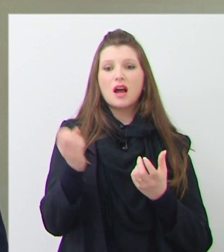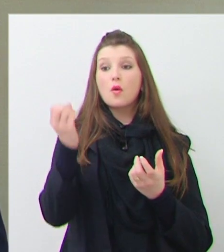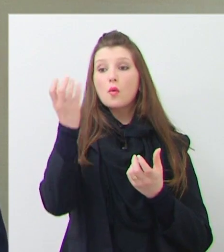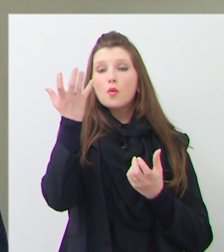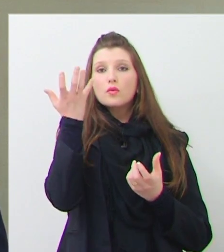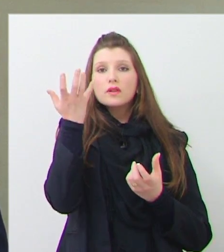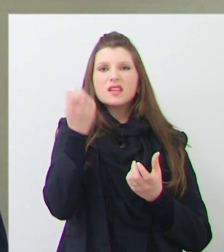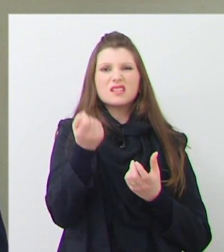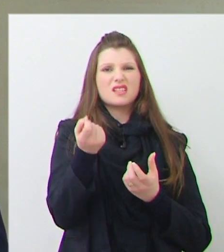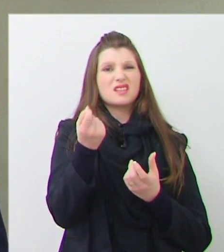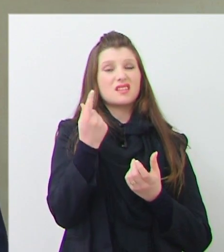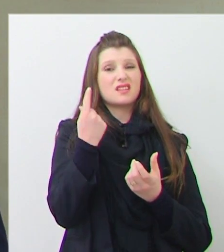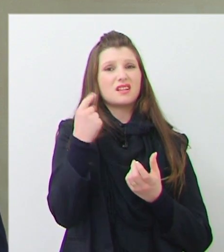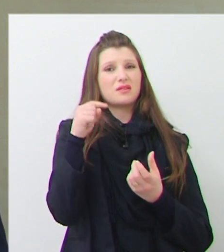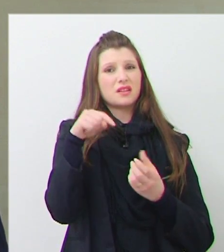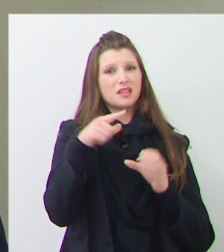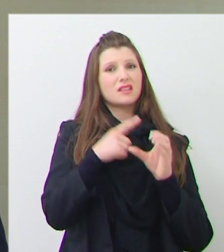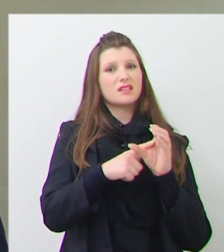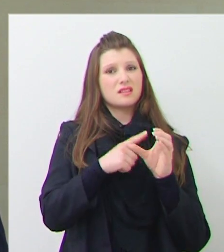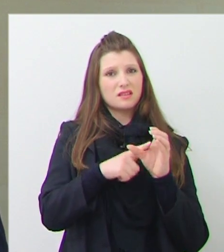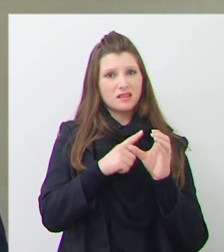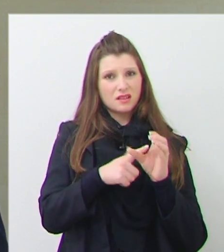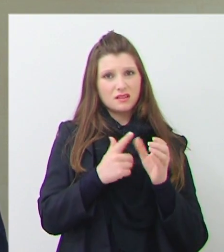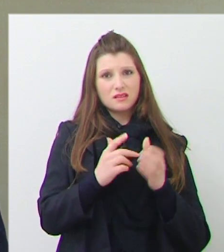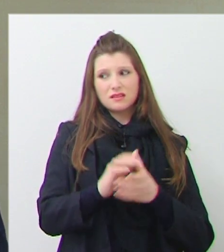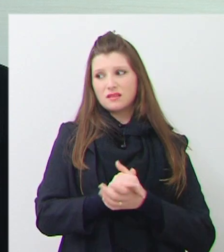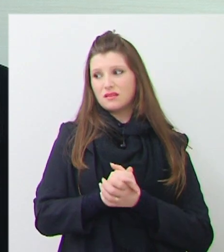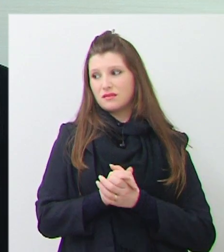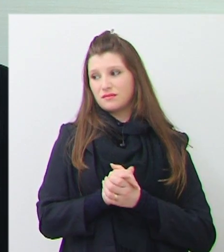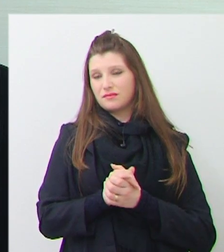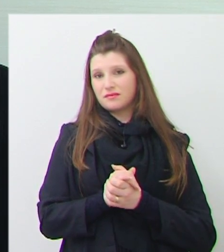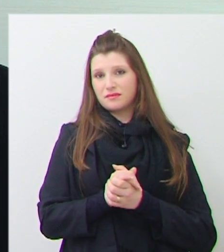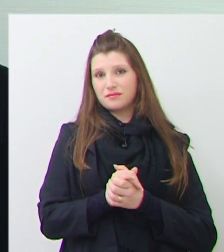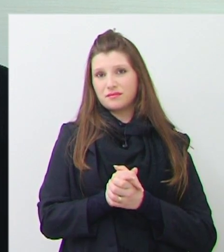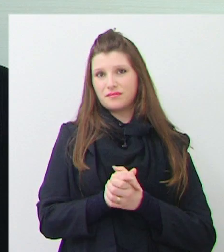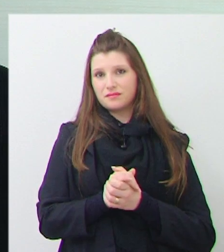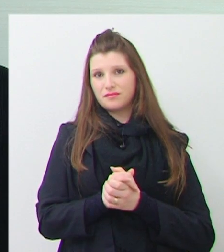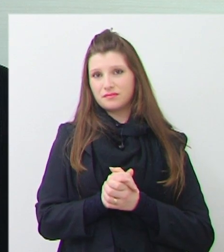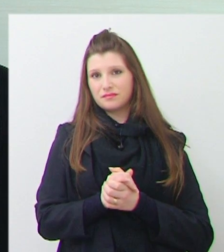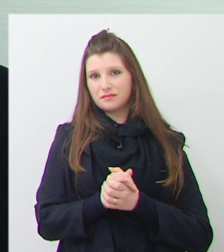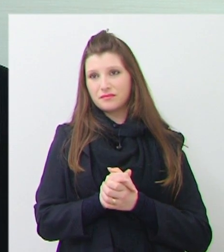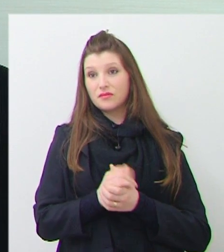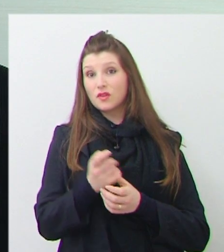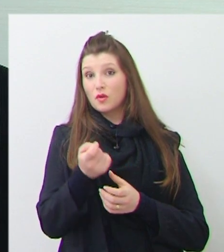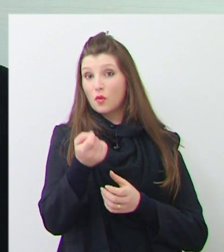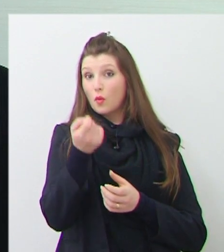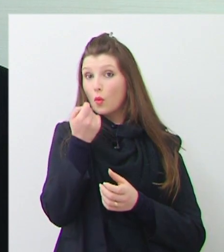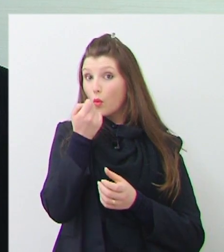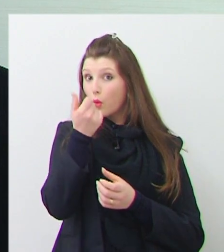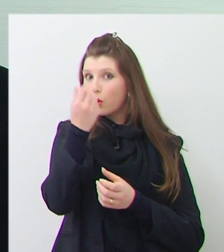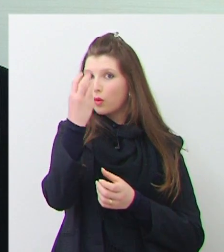Muito engraçado. Vossa Excelência, me permite uma parte? Quase 3 anos depois.